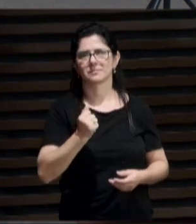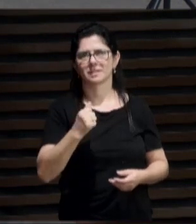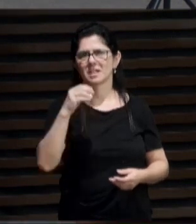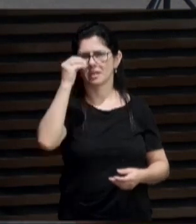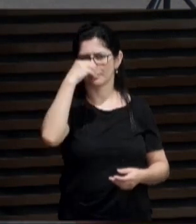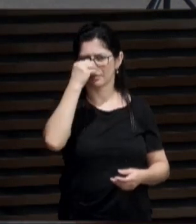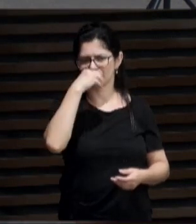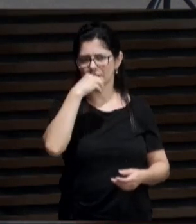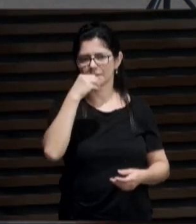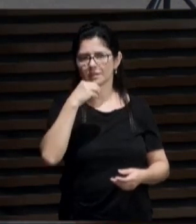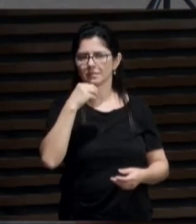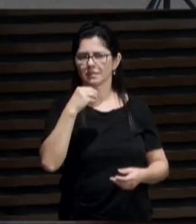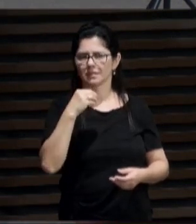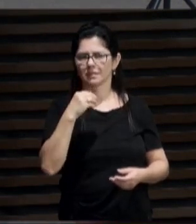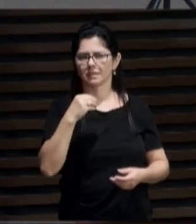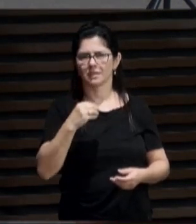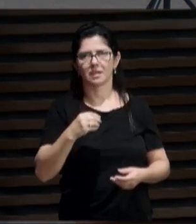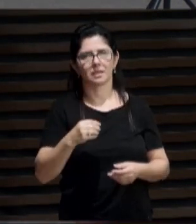entre todos os animais domésticos